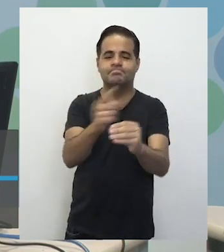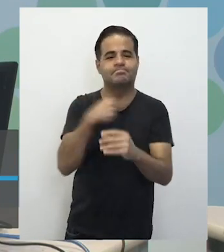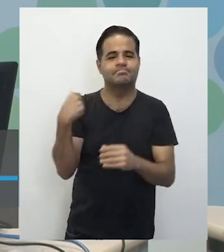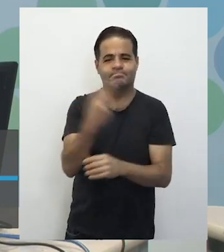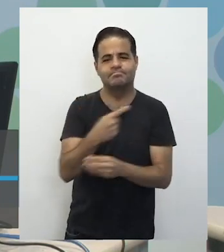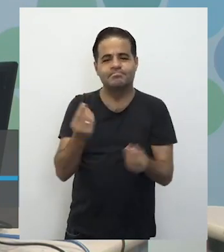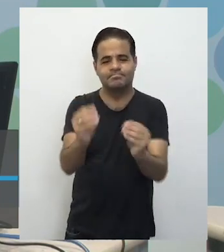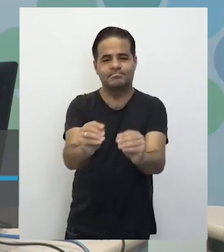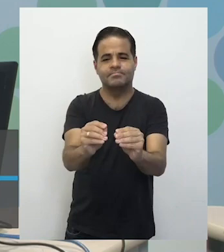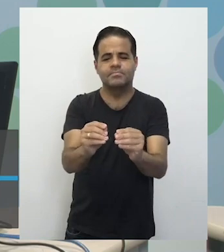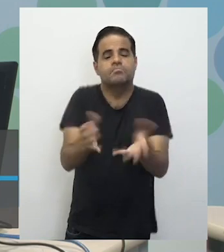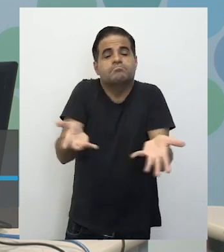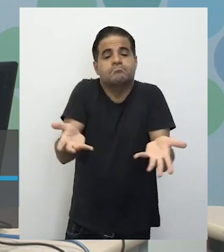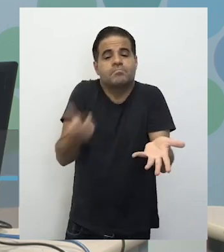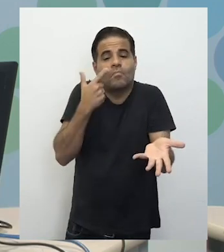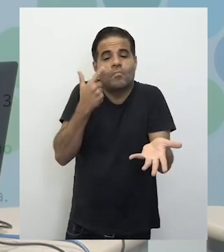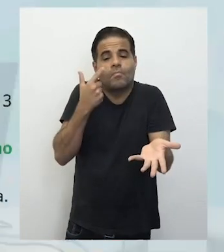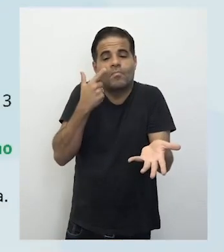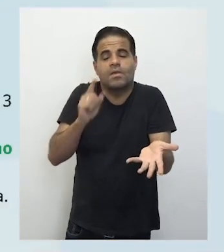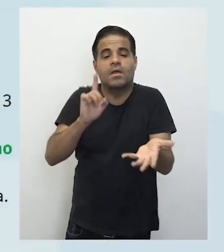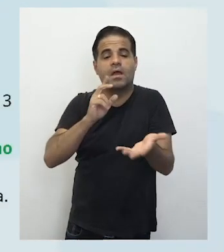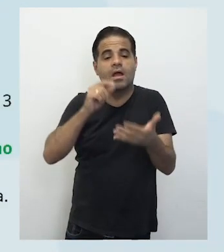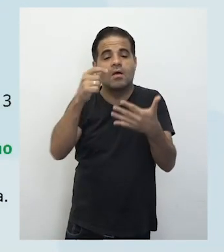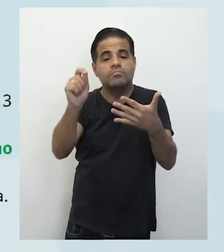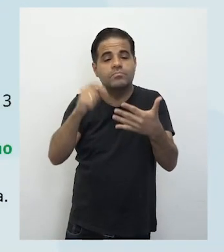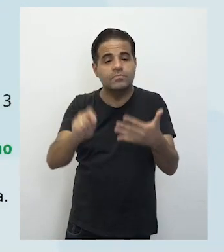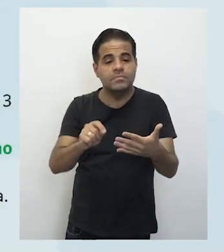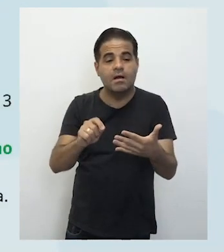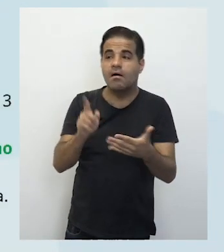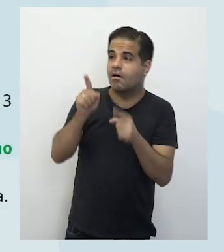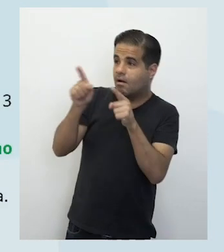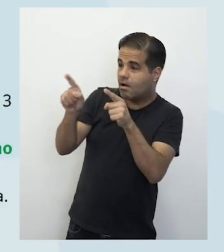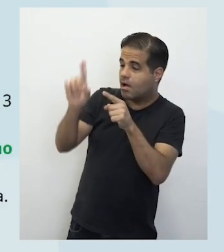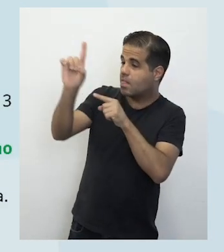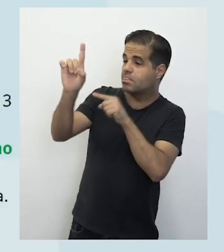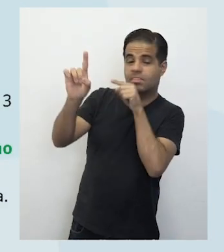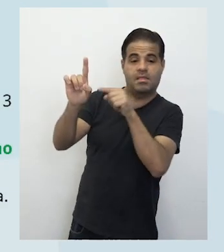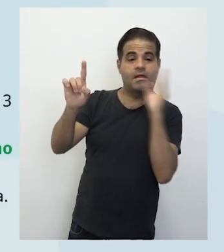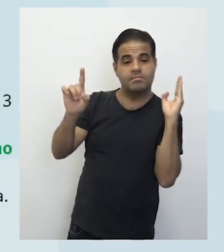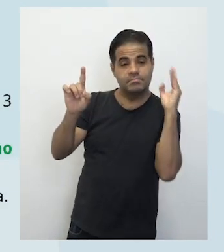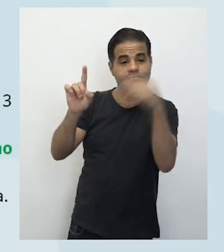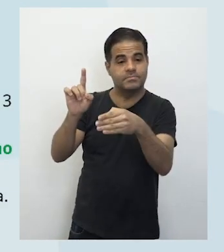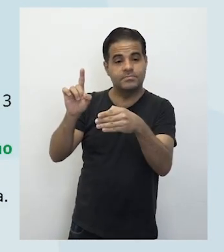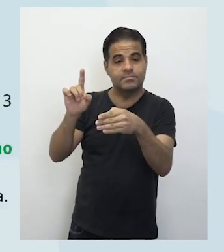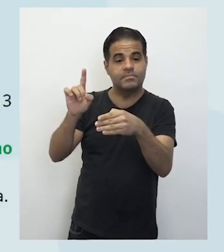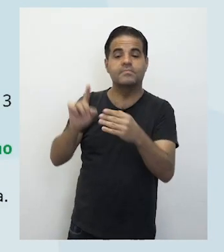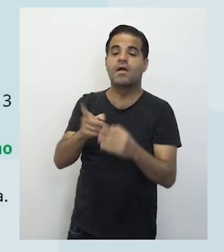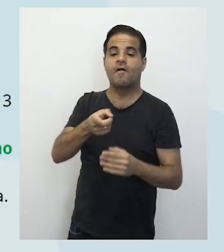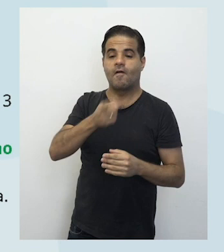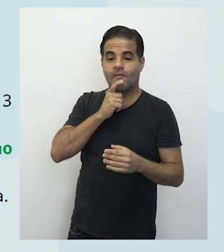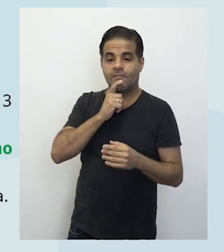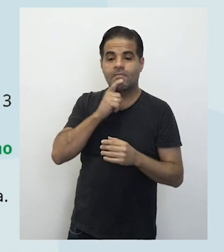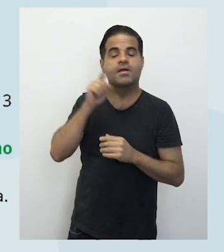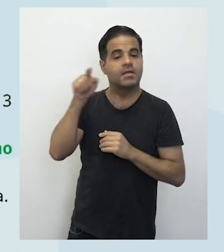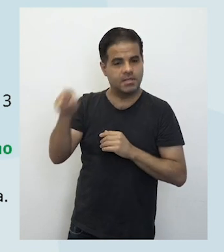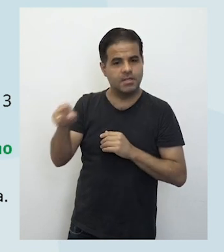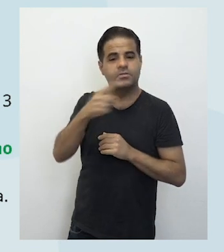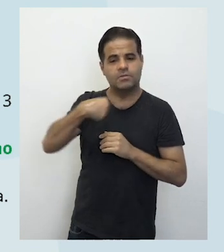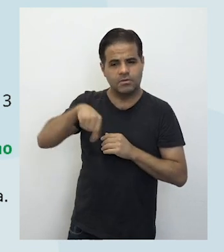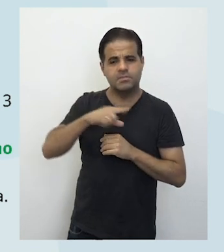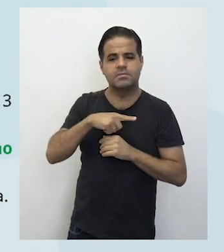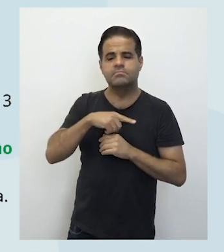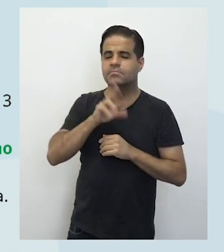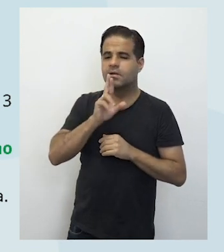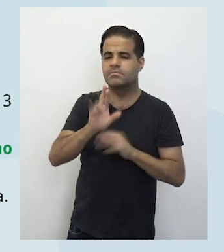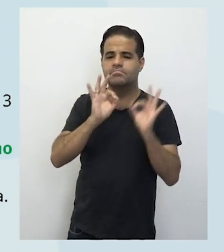nós. E vamos ver qual que é a alternativa correta, vai aparecer para vocês aí, ó, destacado na tonalidade verde. Nós temos que a